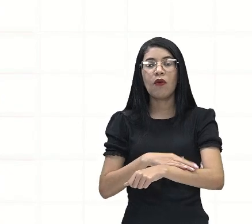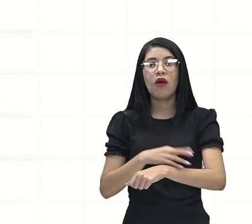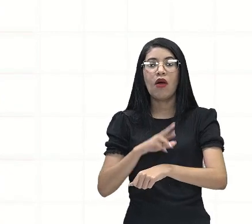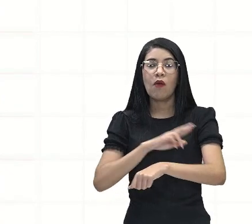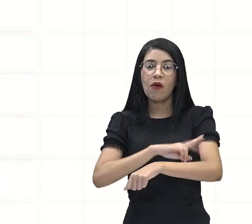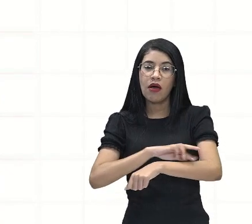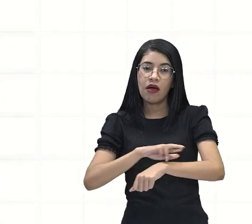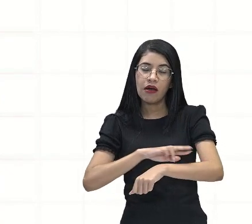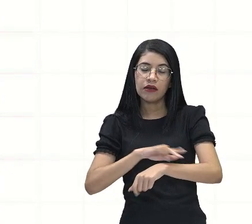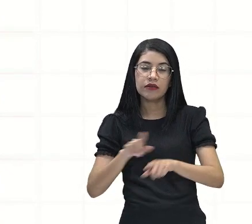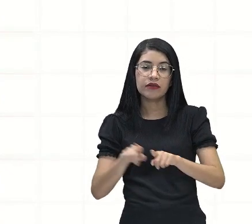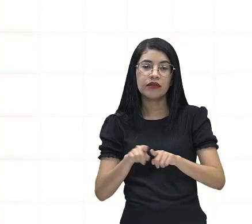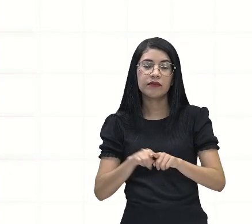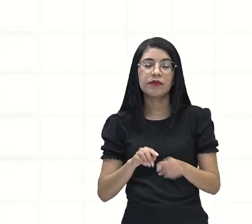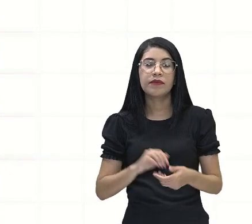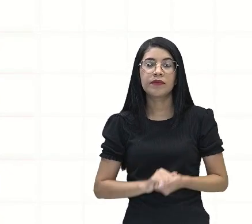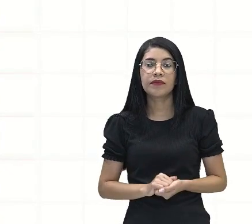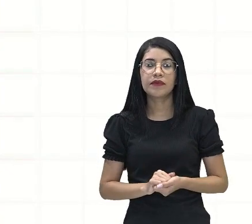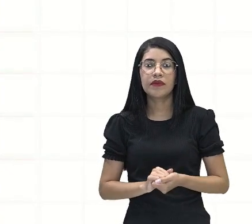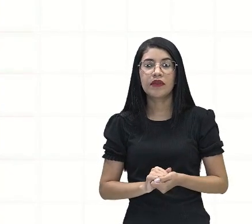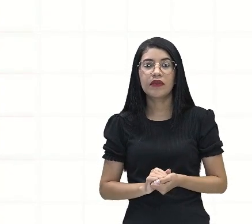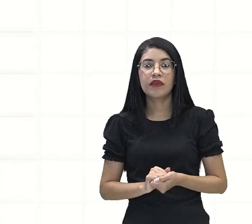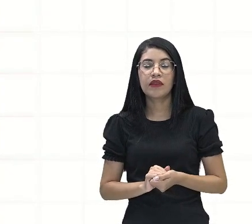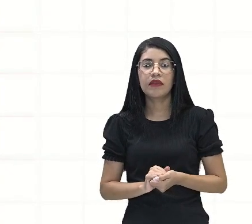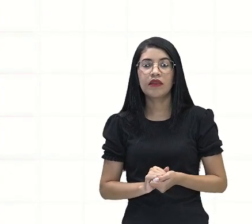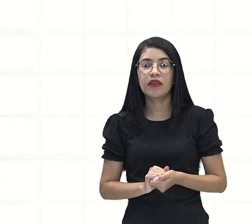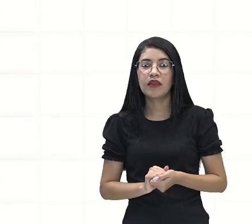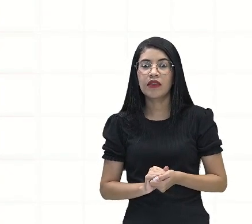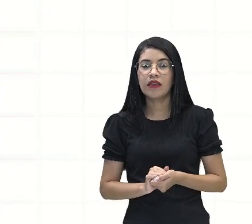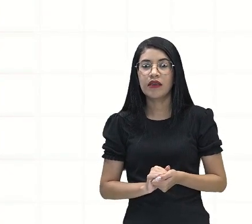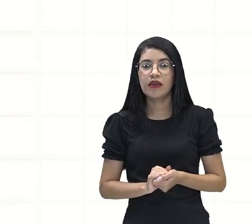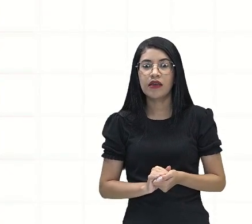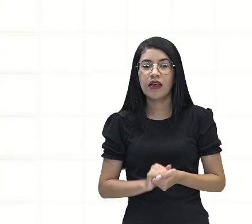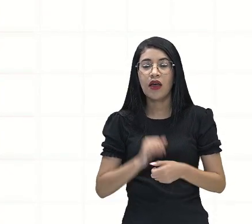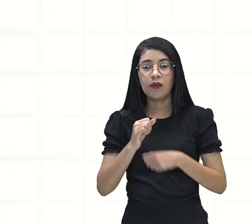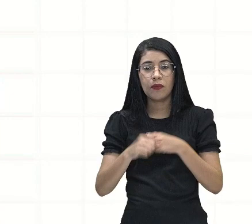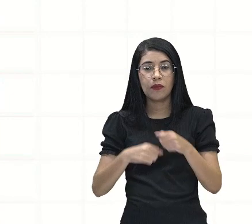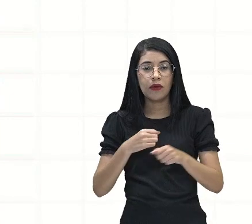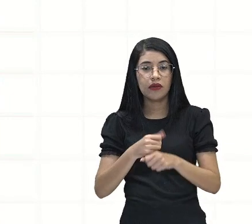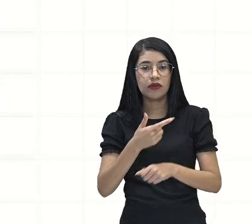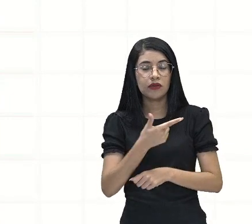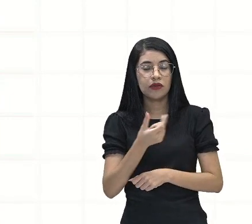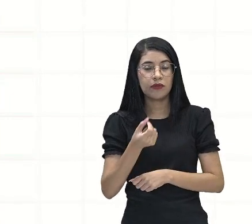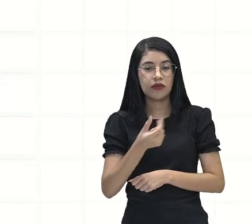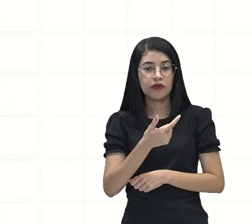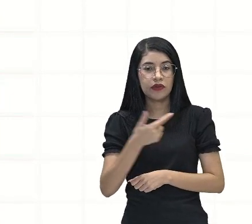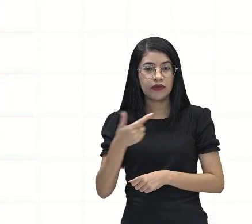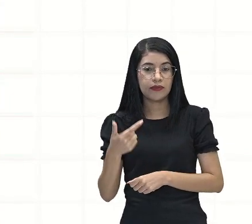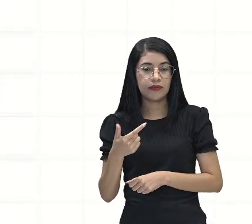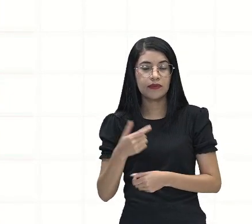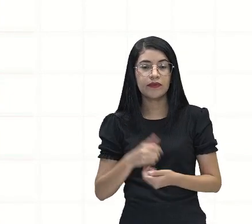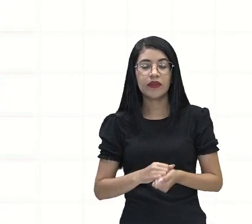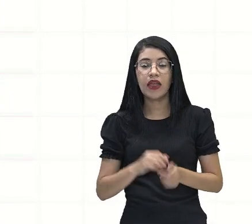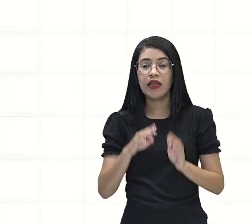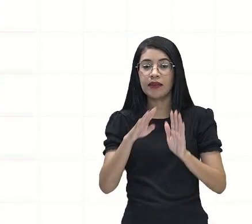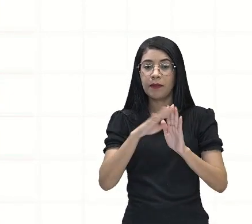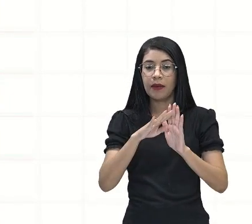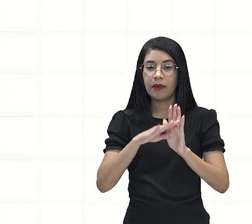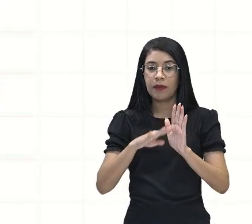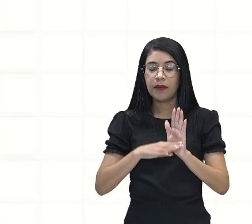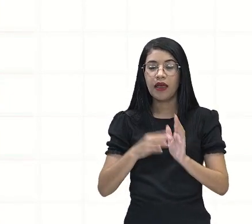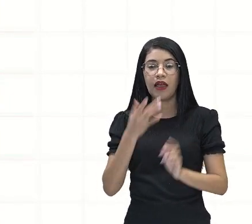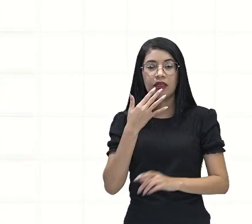brasileiro o título com Raça predominante em 2022 E aí a gente tem aqui as cores que